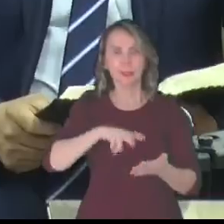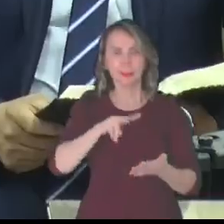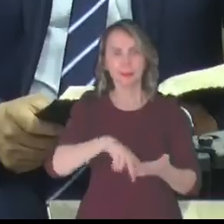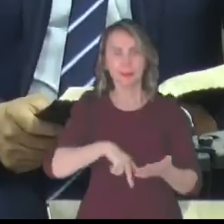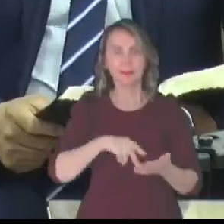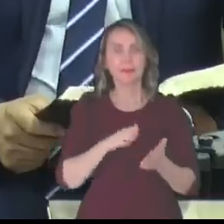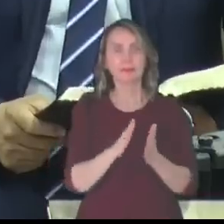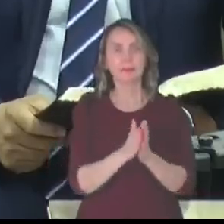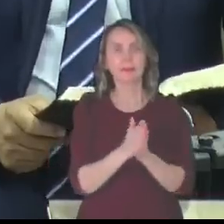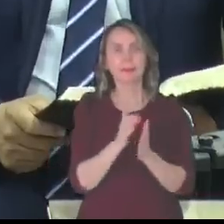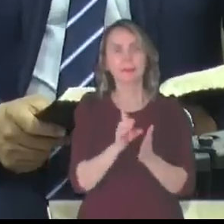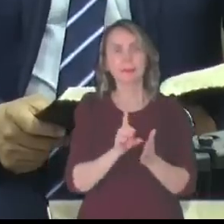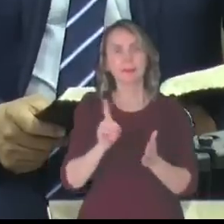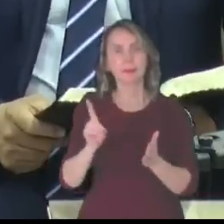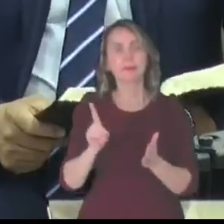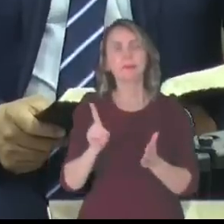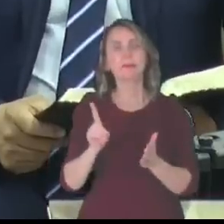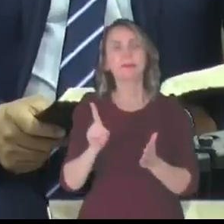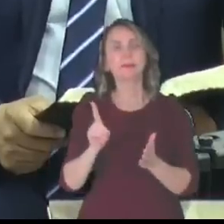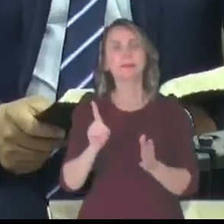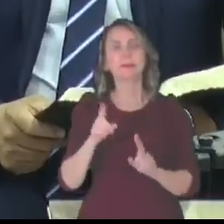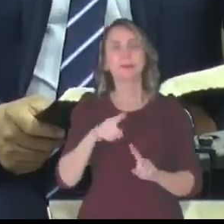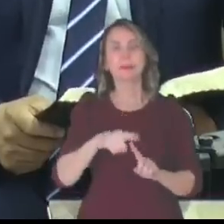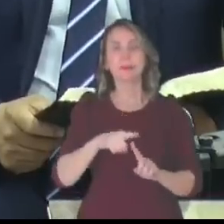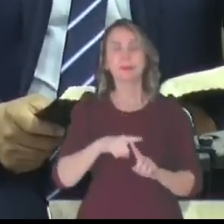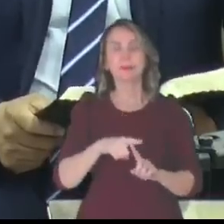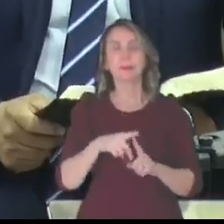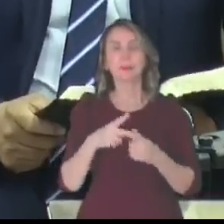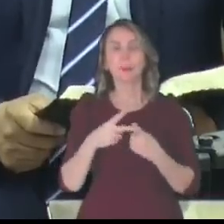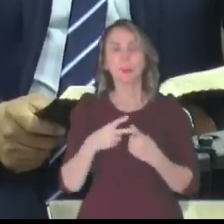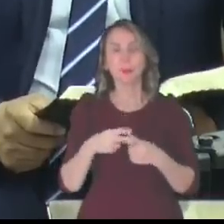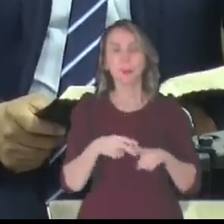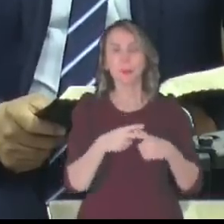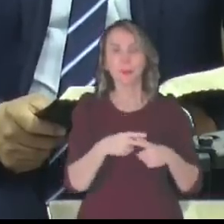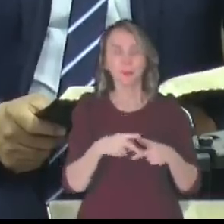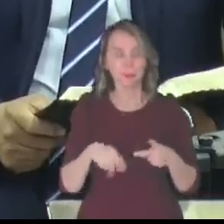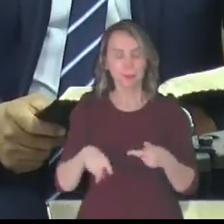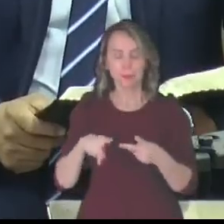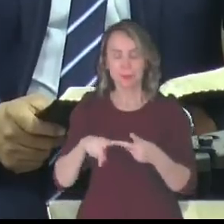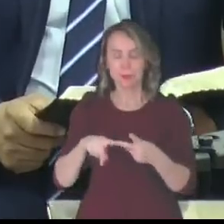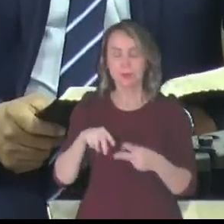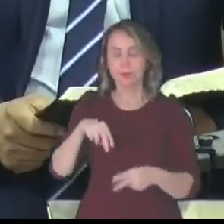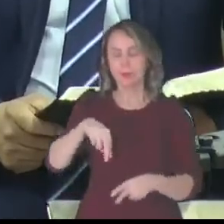corrigida e depois lesse na Bíblia NVI por gentileza